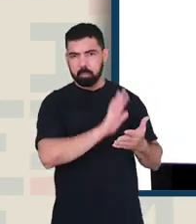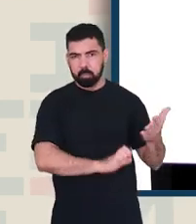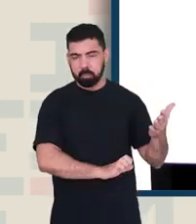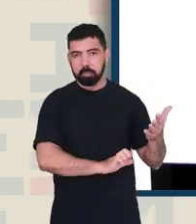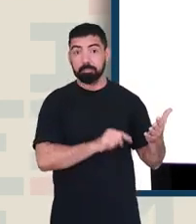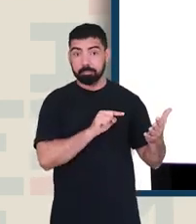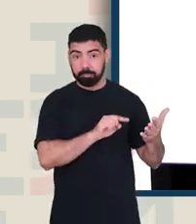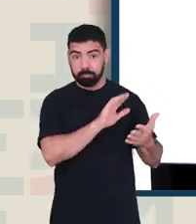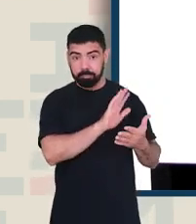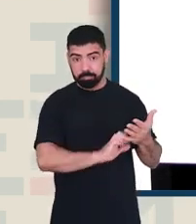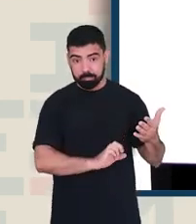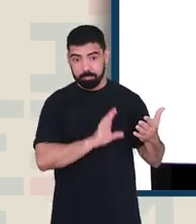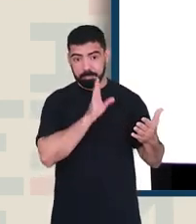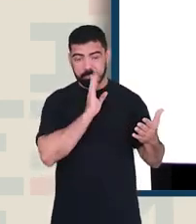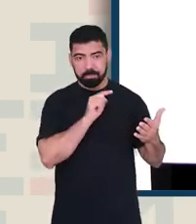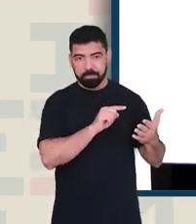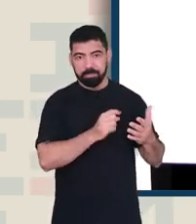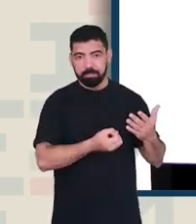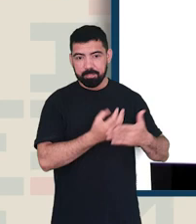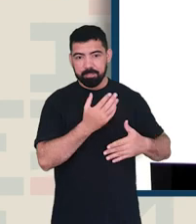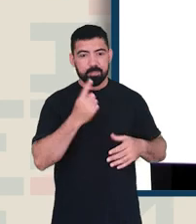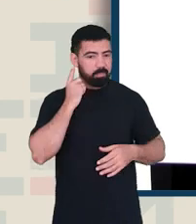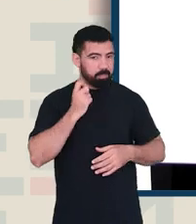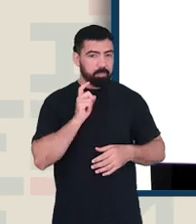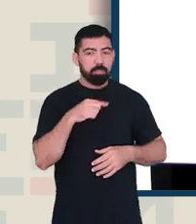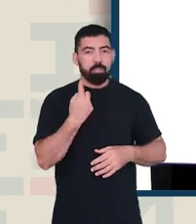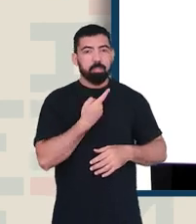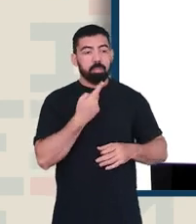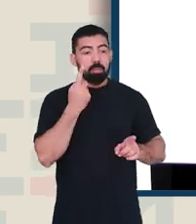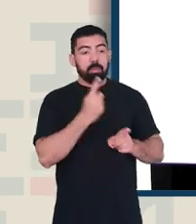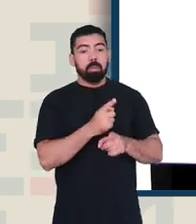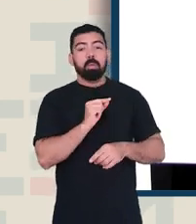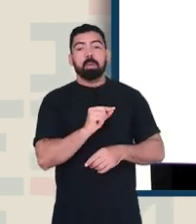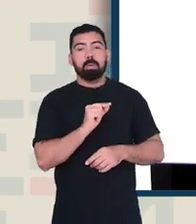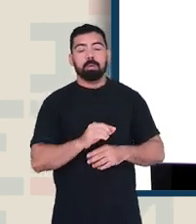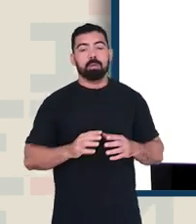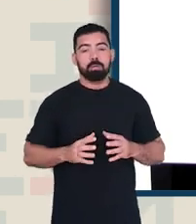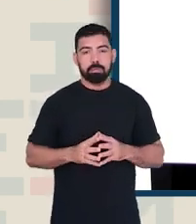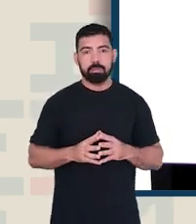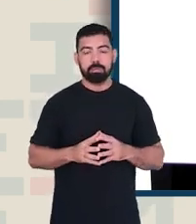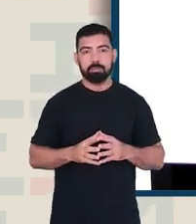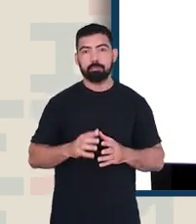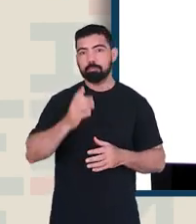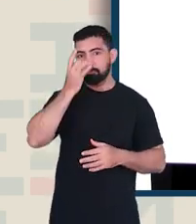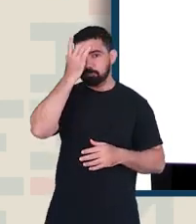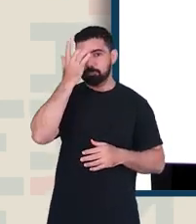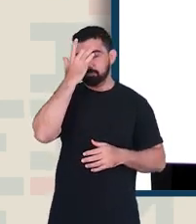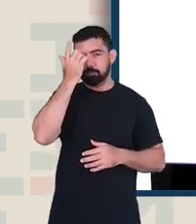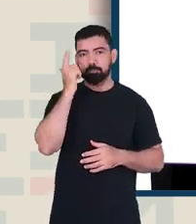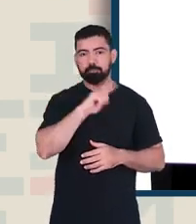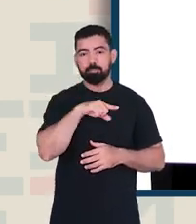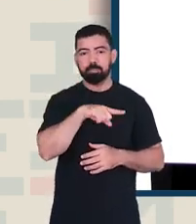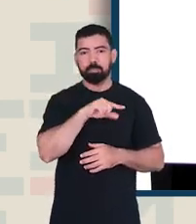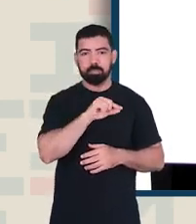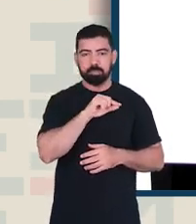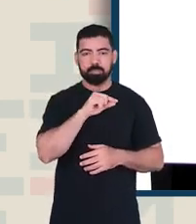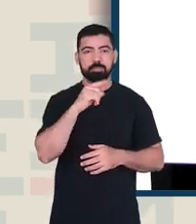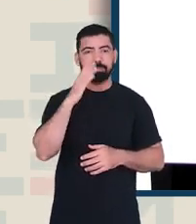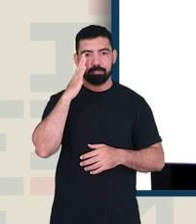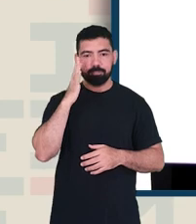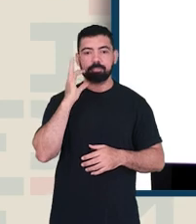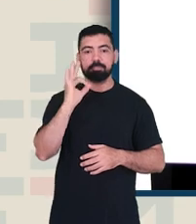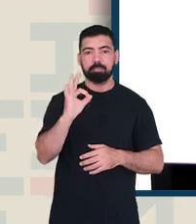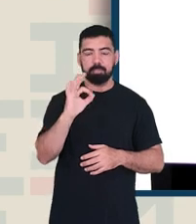Tirado esse elemento que produz o som, nós acabamos mais facilmente nos